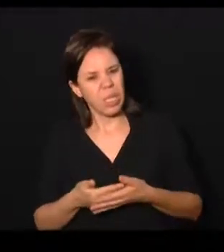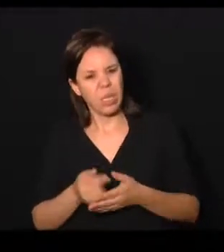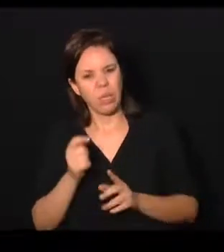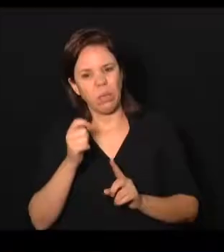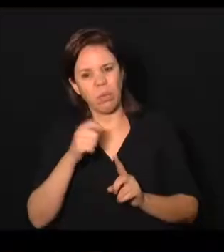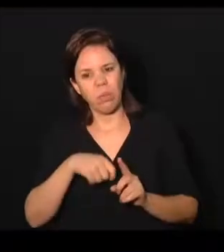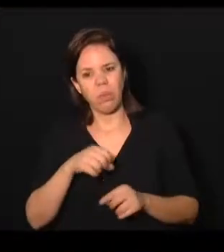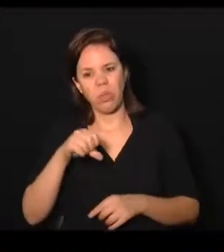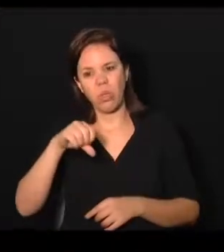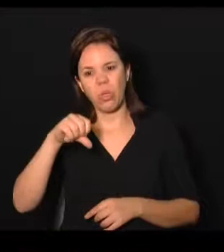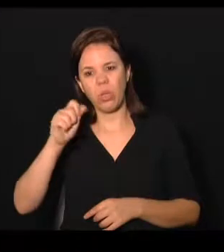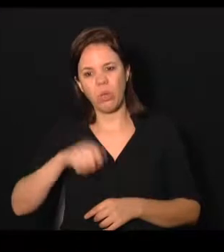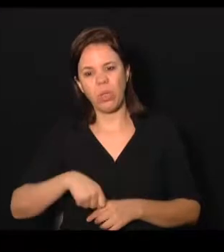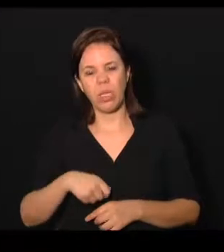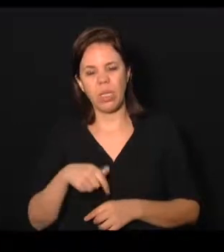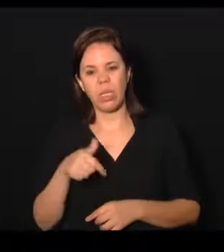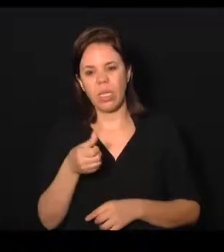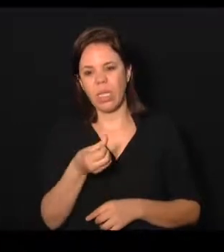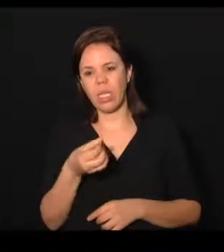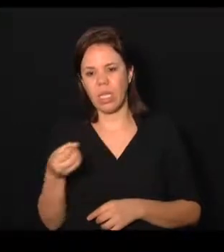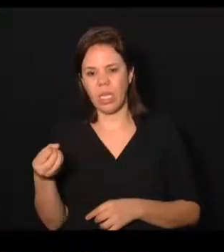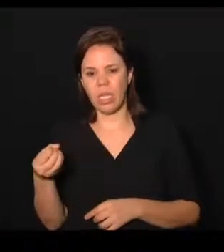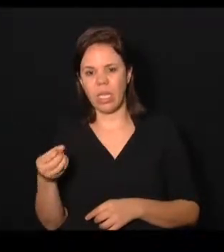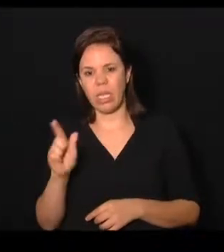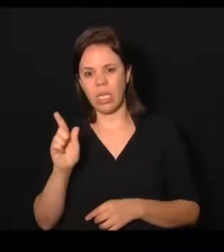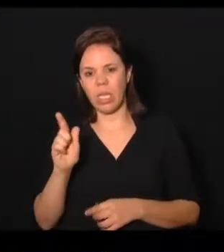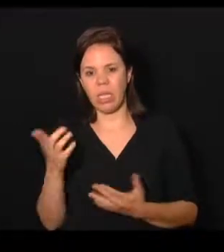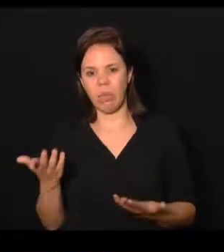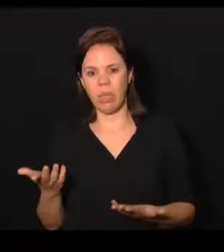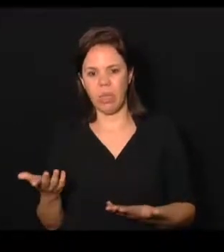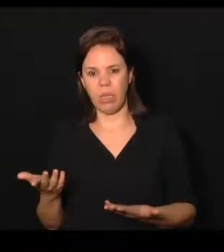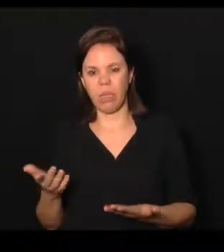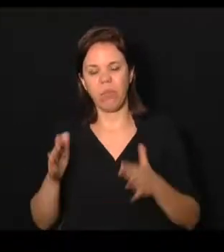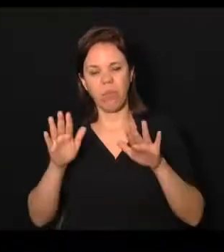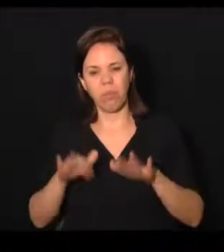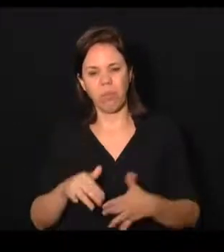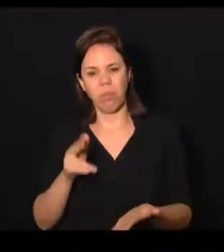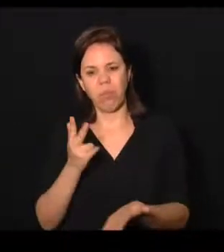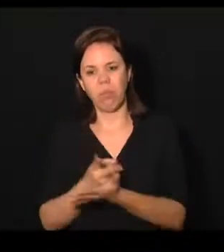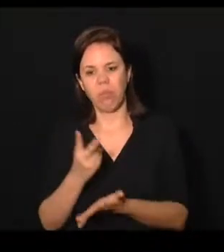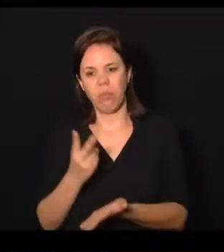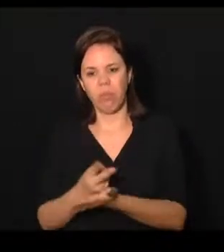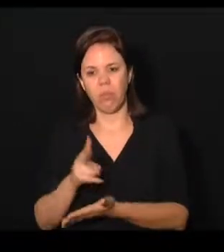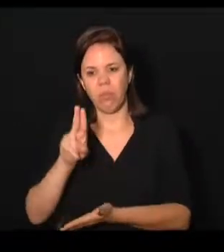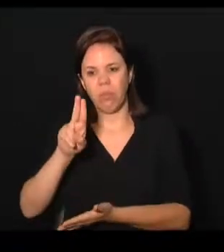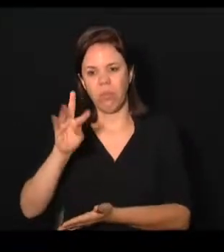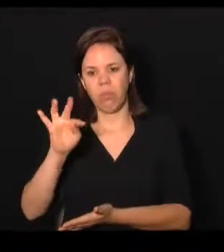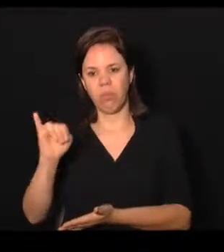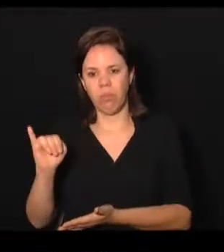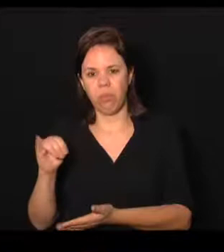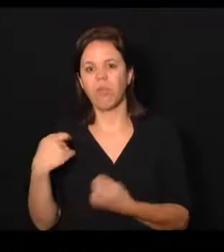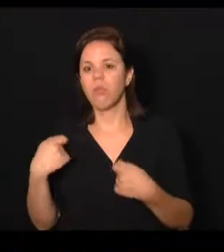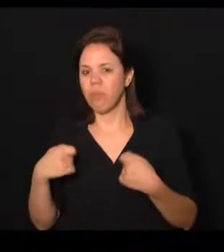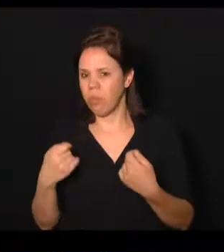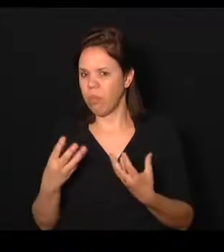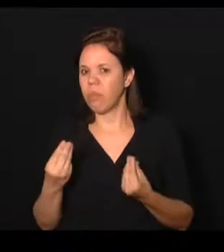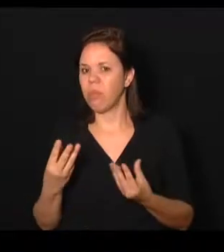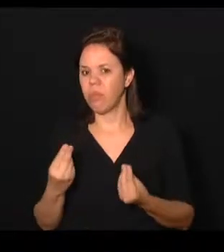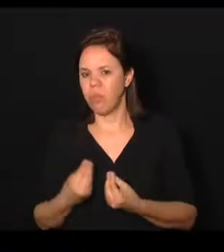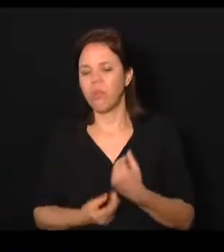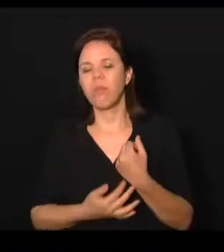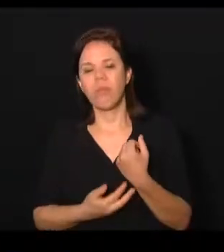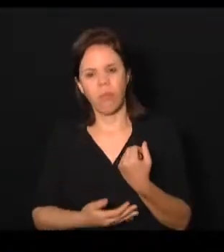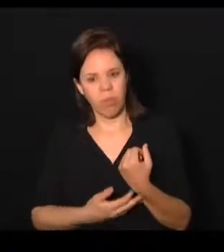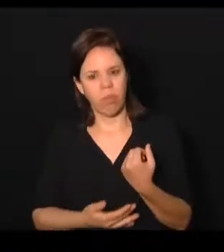gramas, 700 gramas, e permanecendo nessas UTIs. Então, a necessidade realmente é muito grande. Não só de sangue,